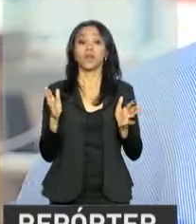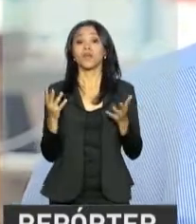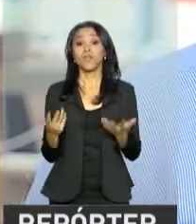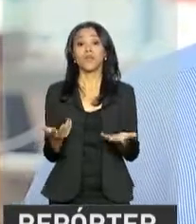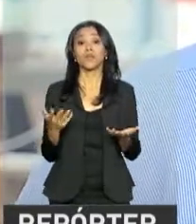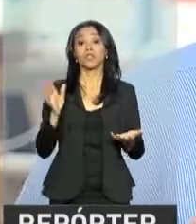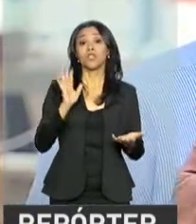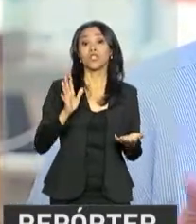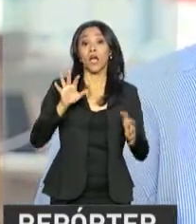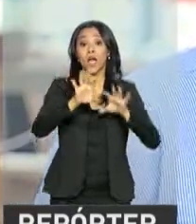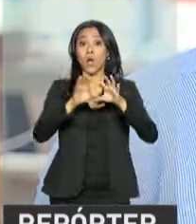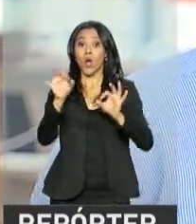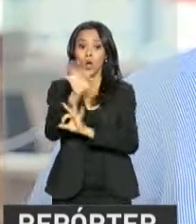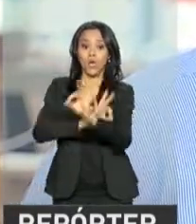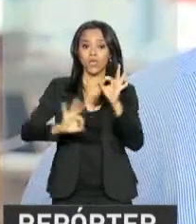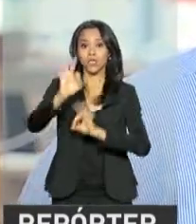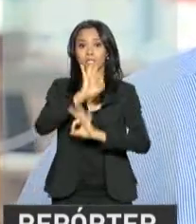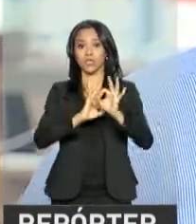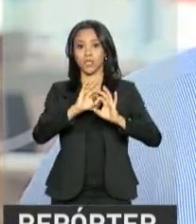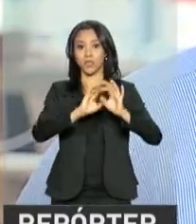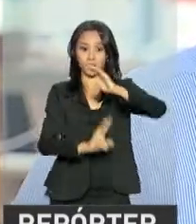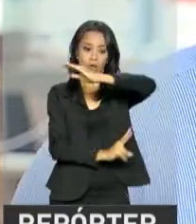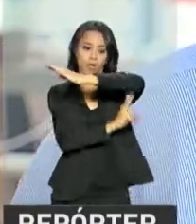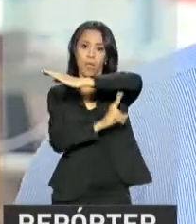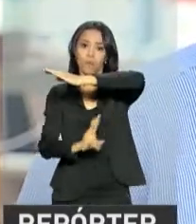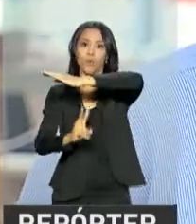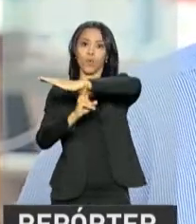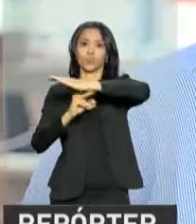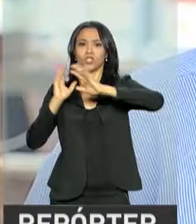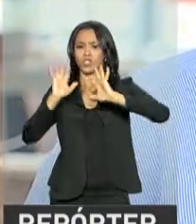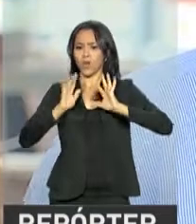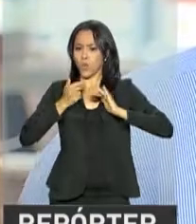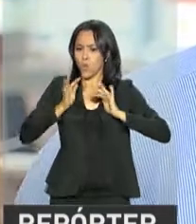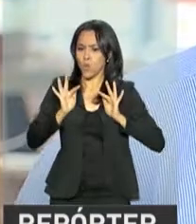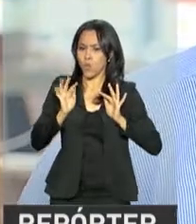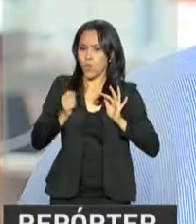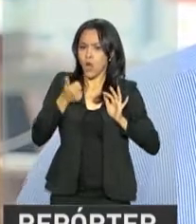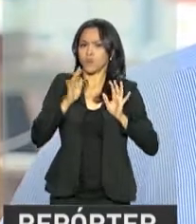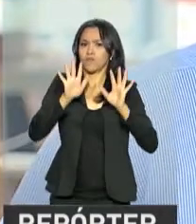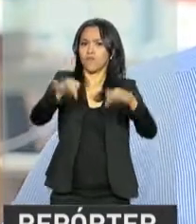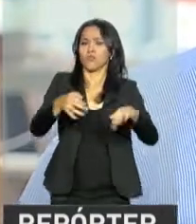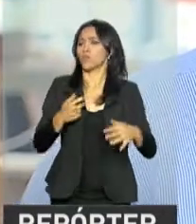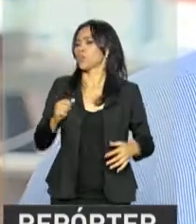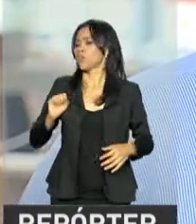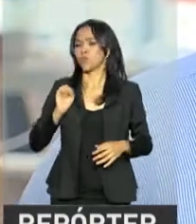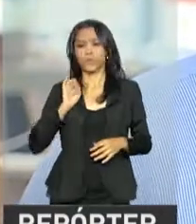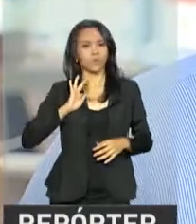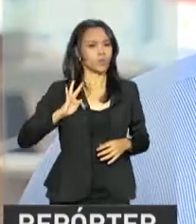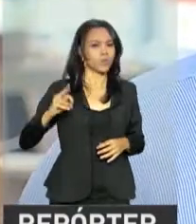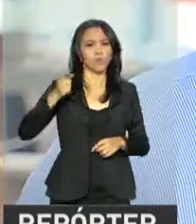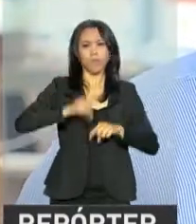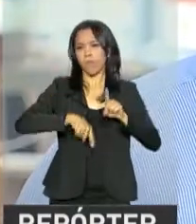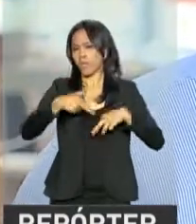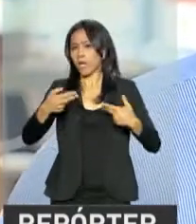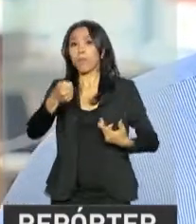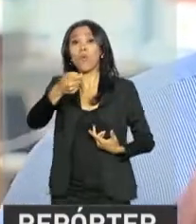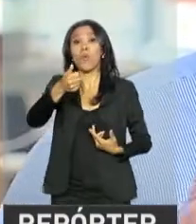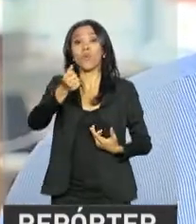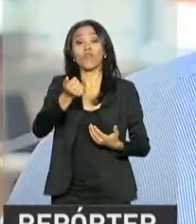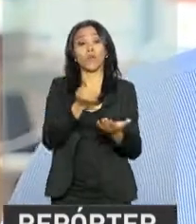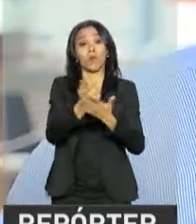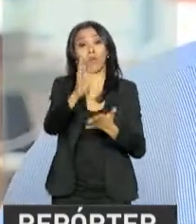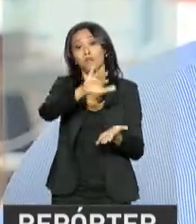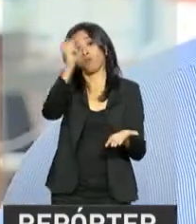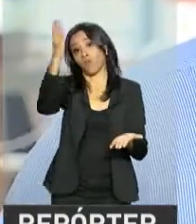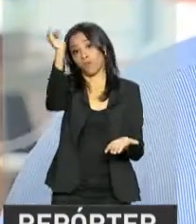já montando a ponte na reta final da execução dela. Então todos esses materiais foram comprados, pouca coisa foi importada, poucas peças,